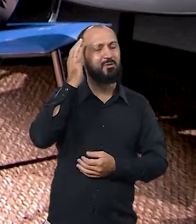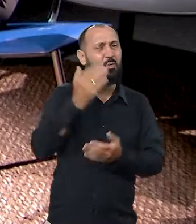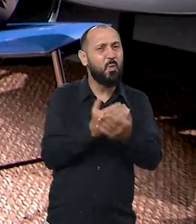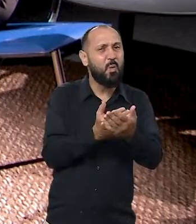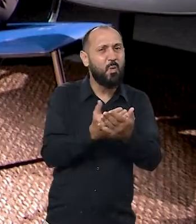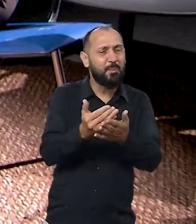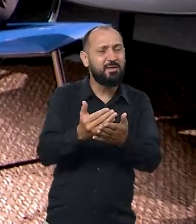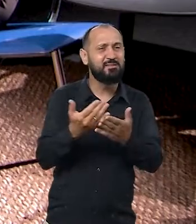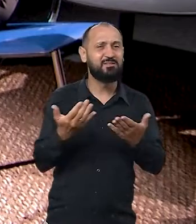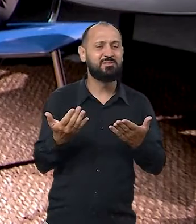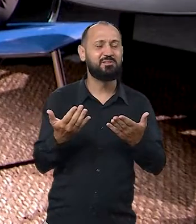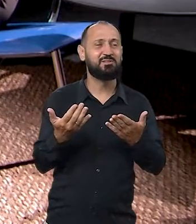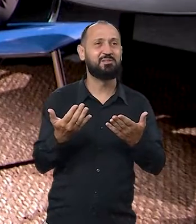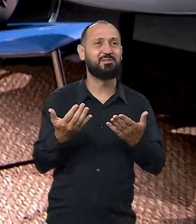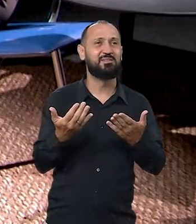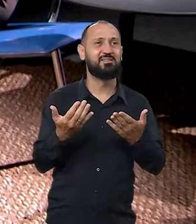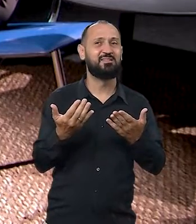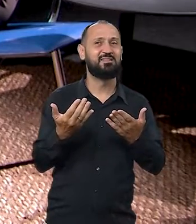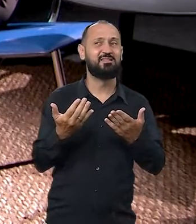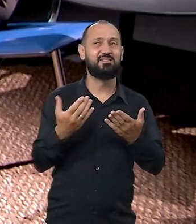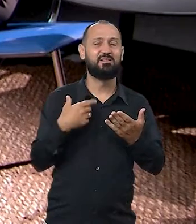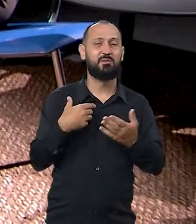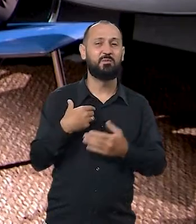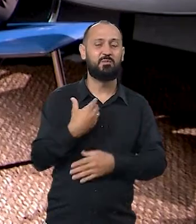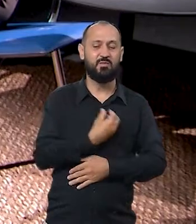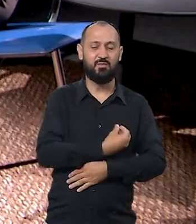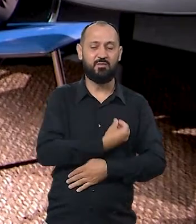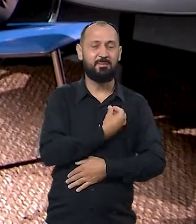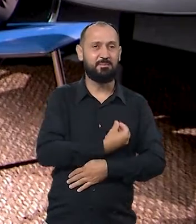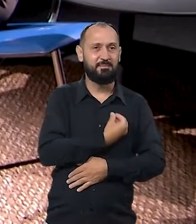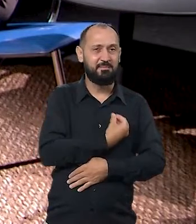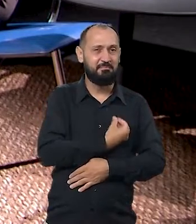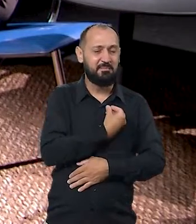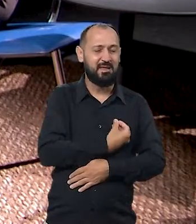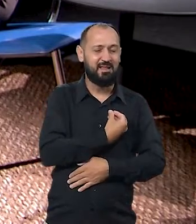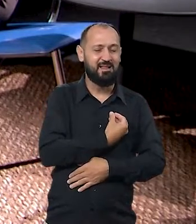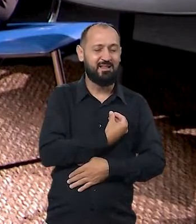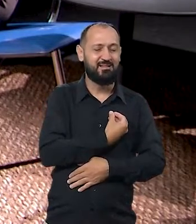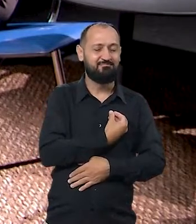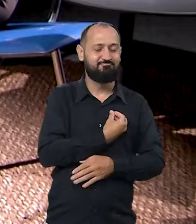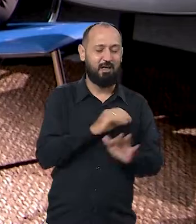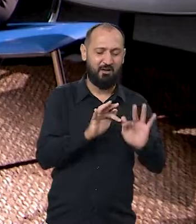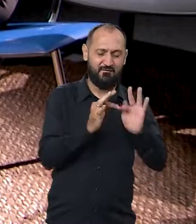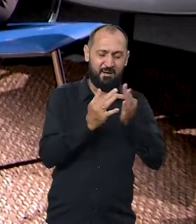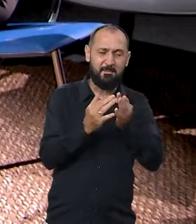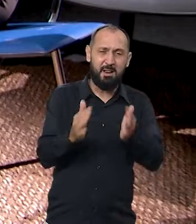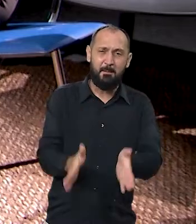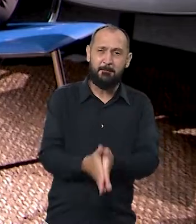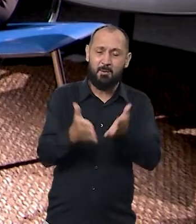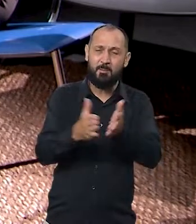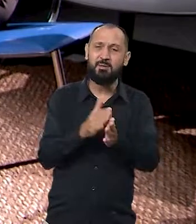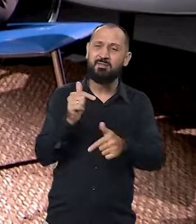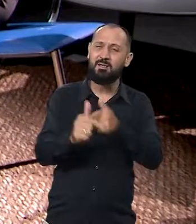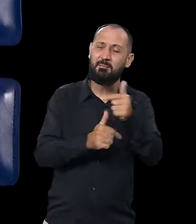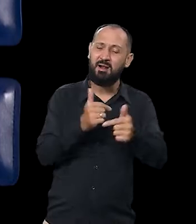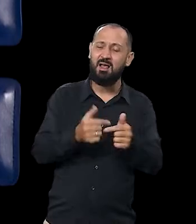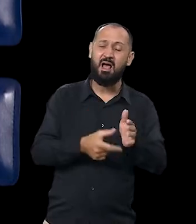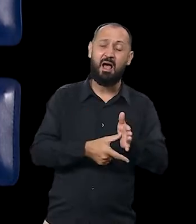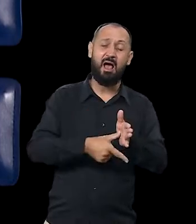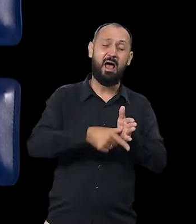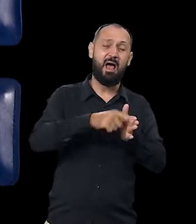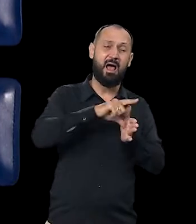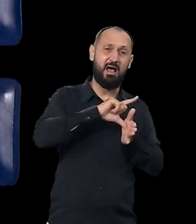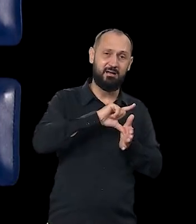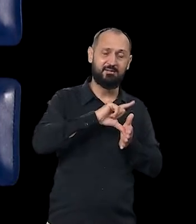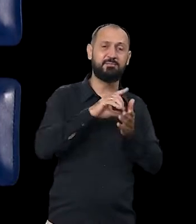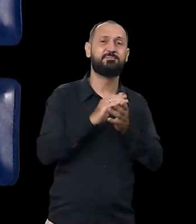isso surgiu desde menino. Família muito pobre, eu tive que começar a trabalhar muito cedo.